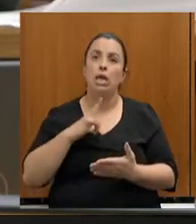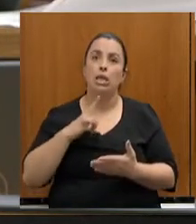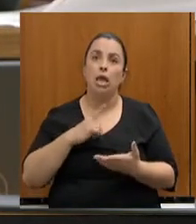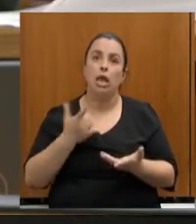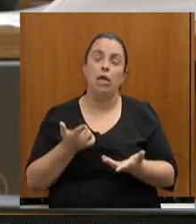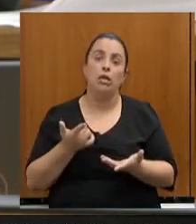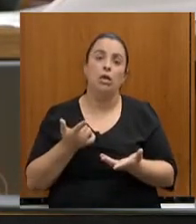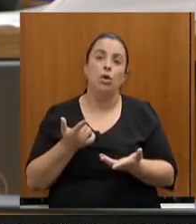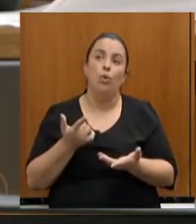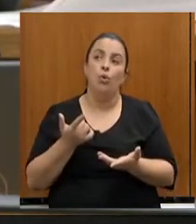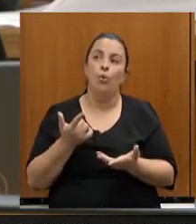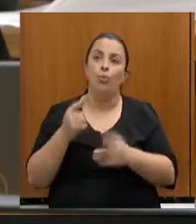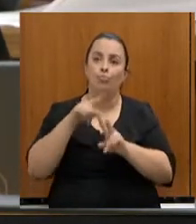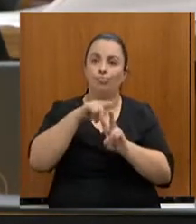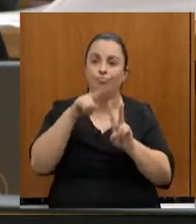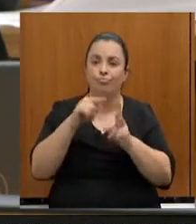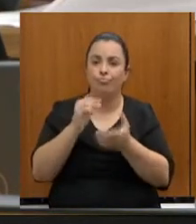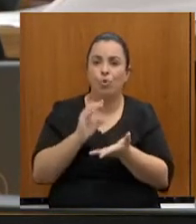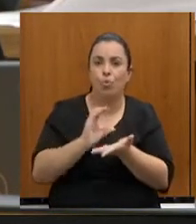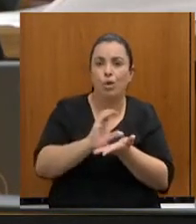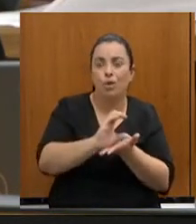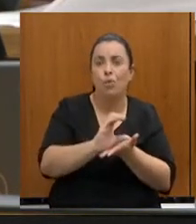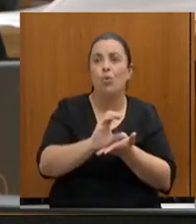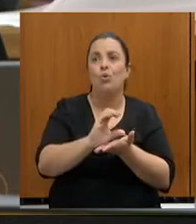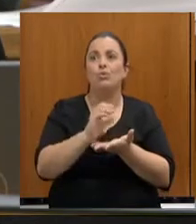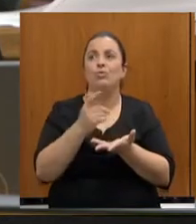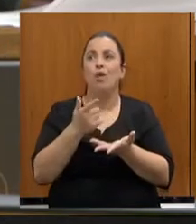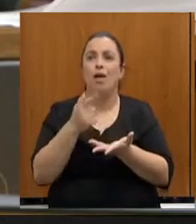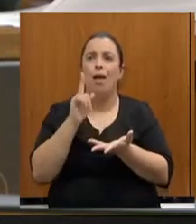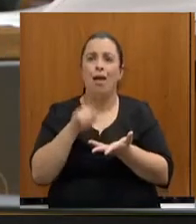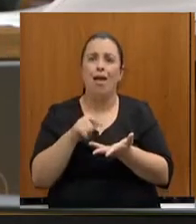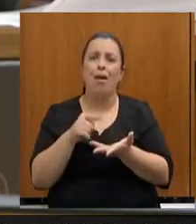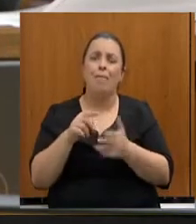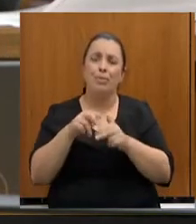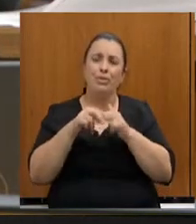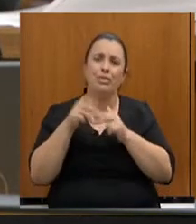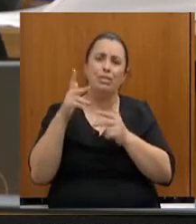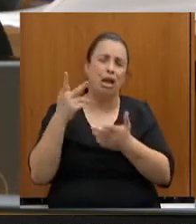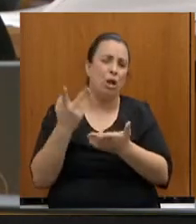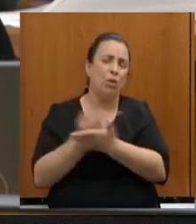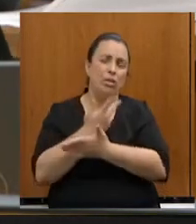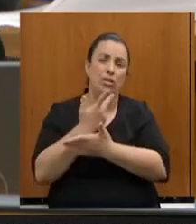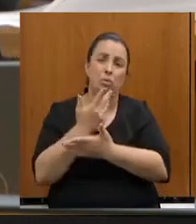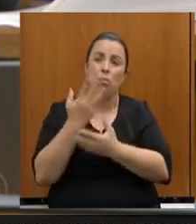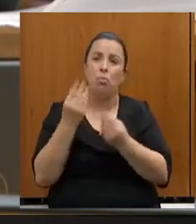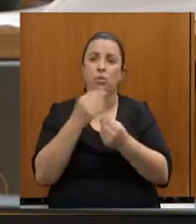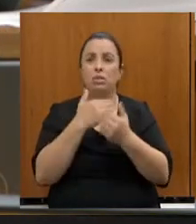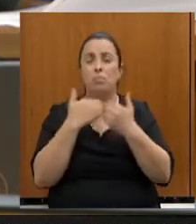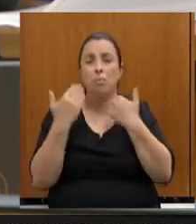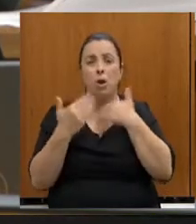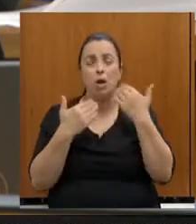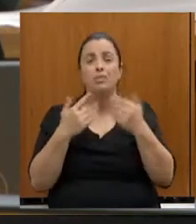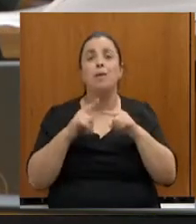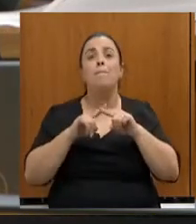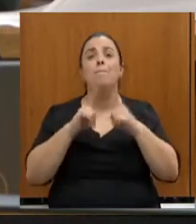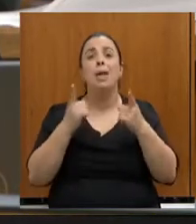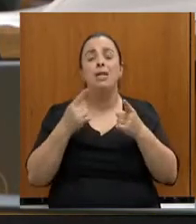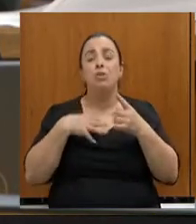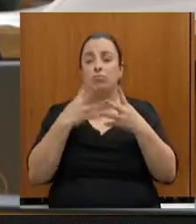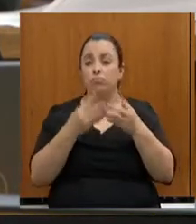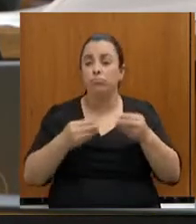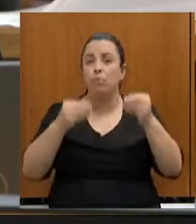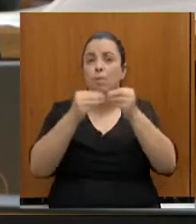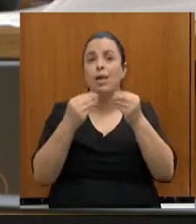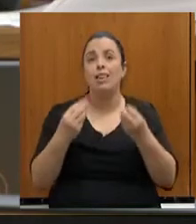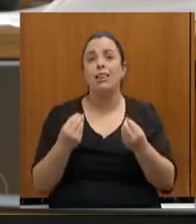grande tragédia é mas especialmente uma tragédia humana nós vamos compensar dando qualidade ambiental